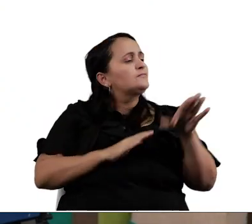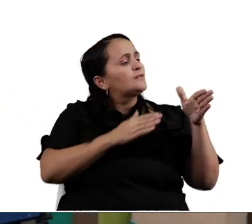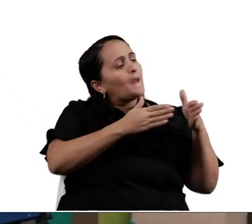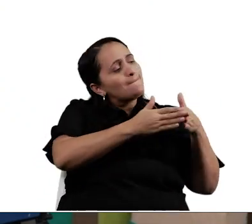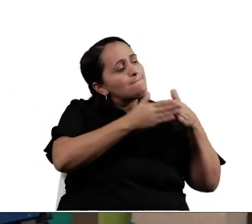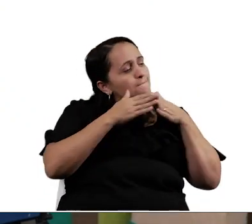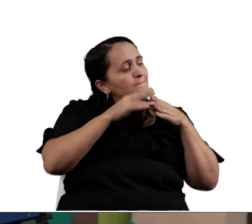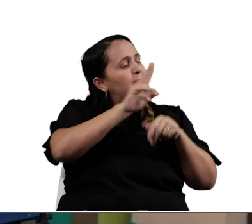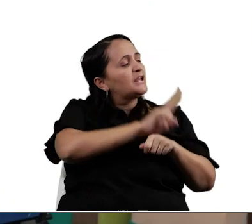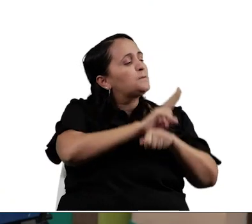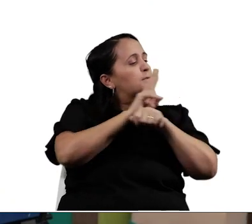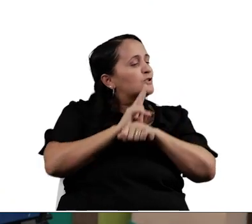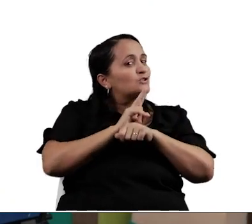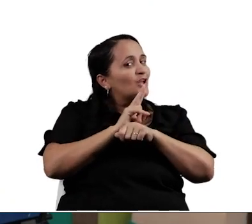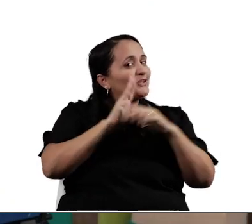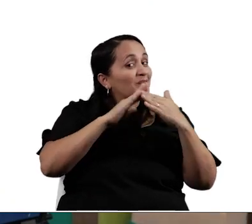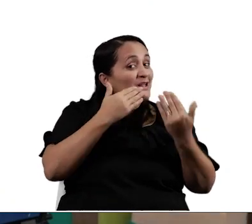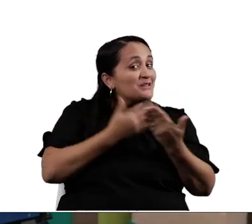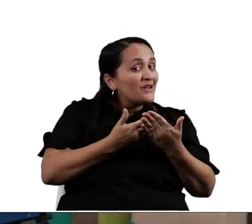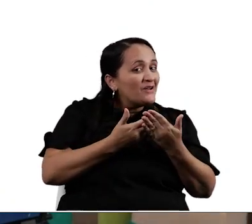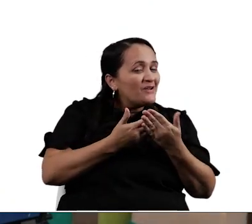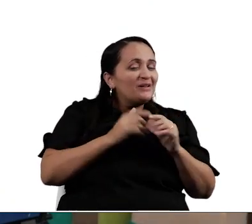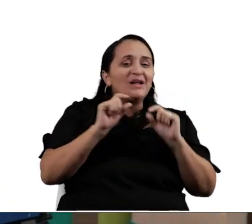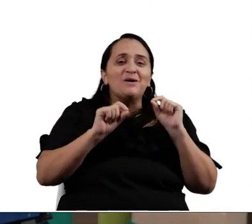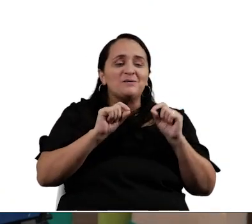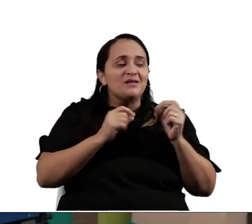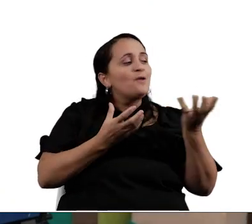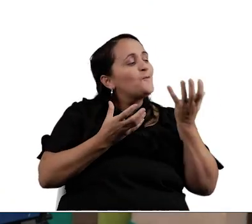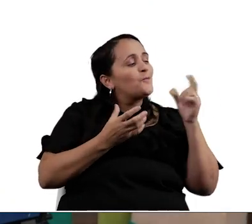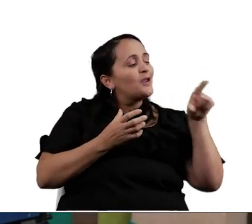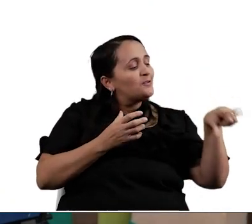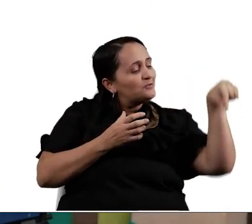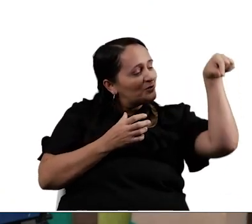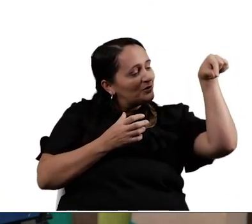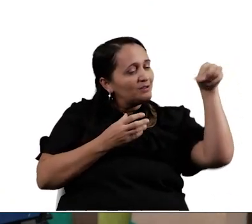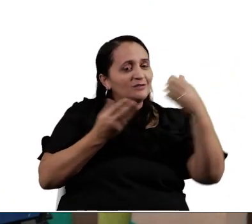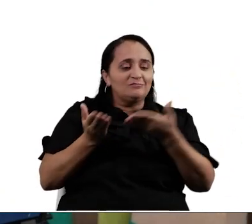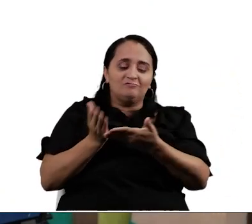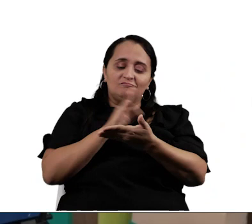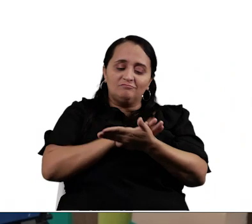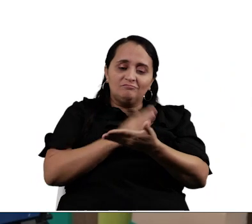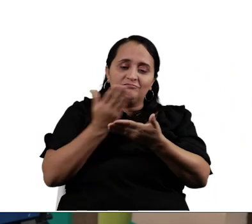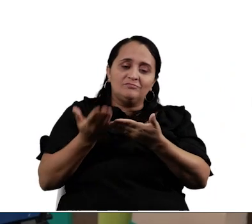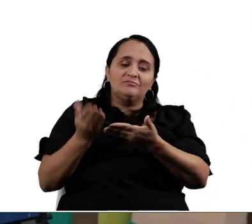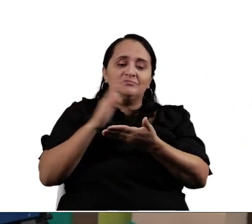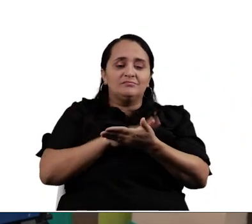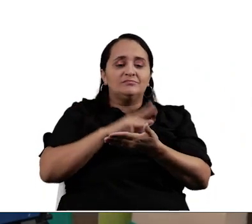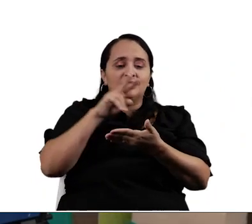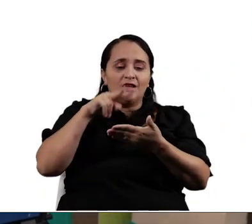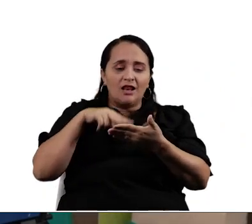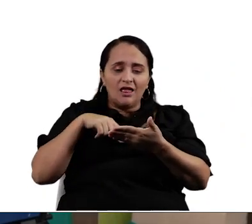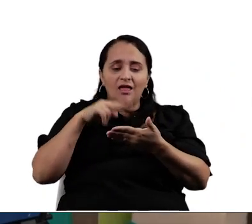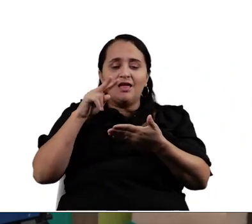casa, pega lá emprestado na escola e pega esse hábito legal de ler. E aqui nós vamos continuar